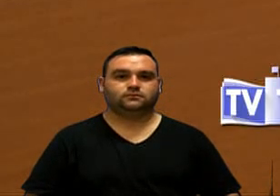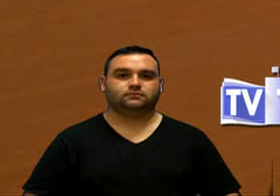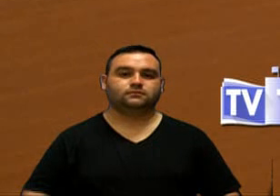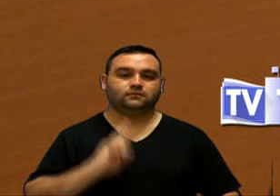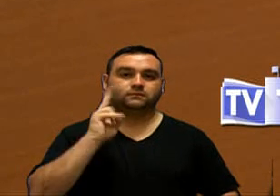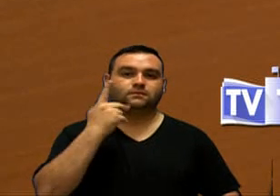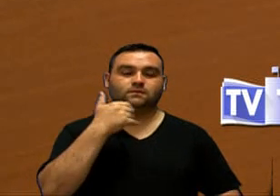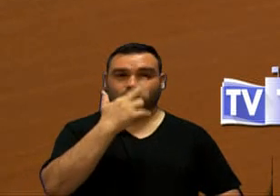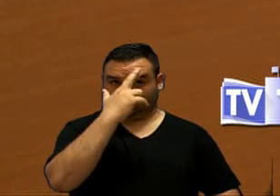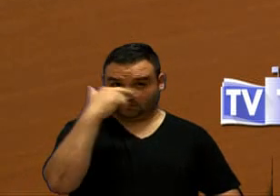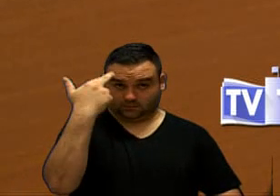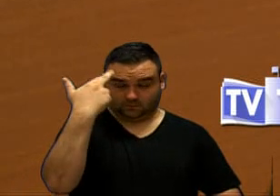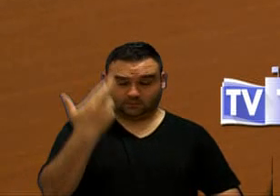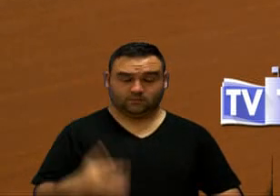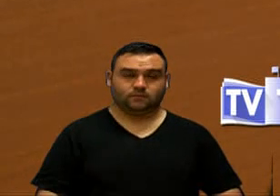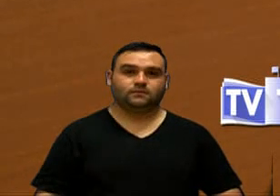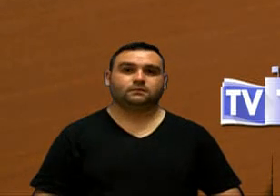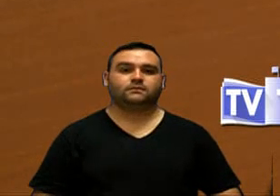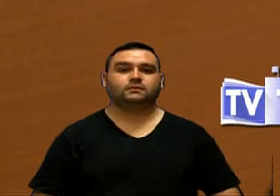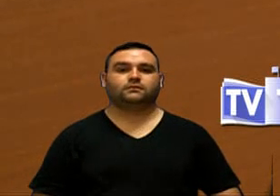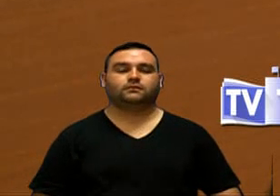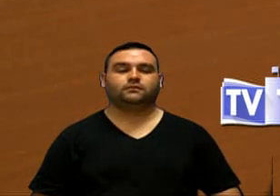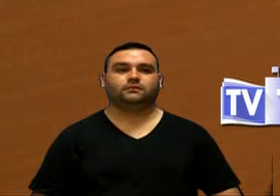Vereador Rafael Militão, o voto.